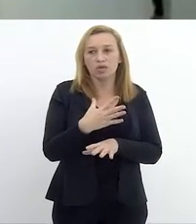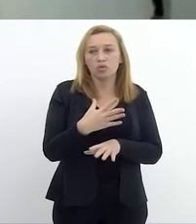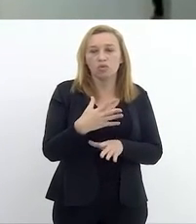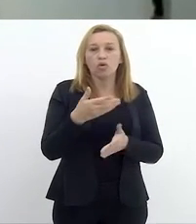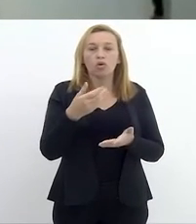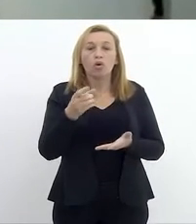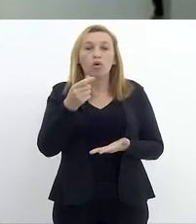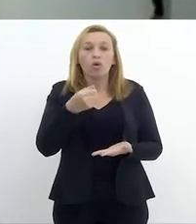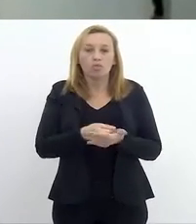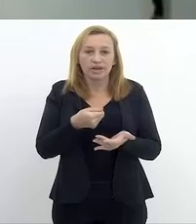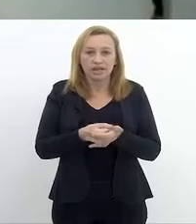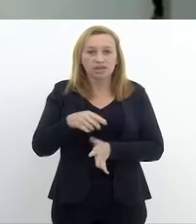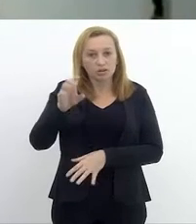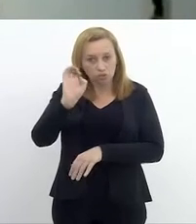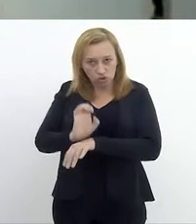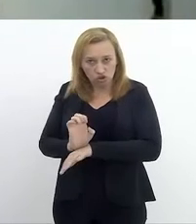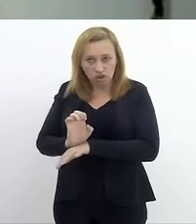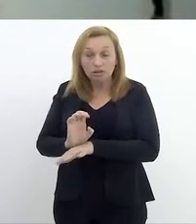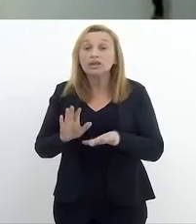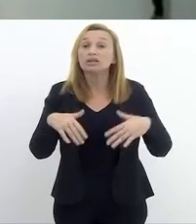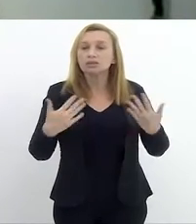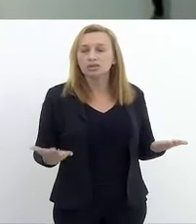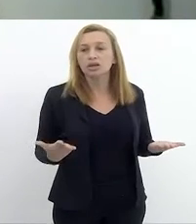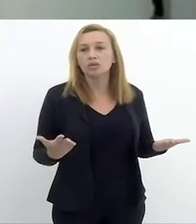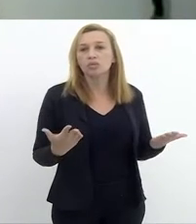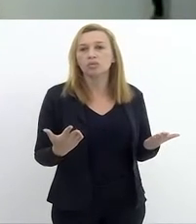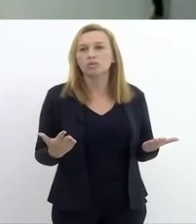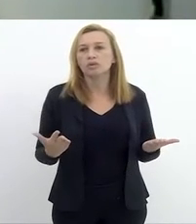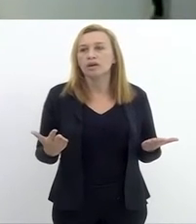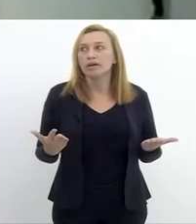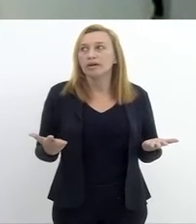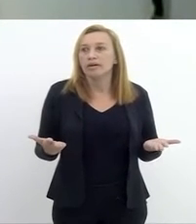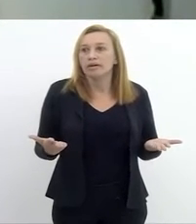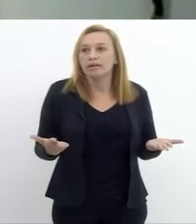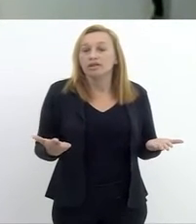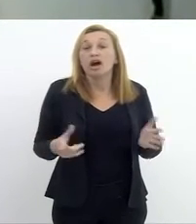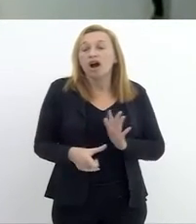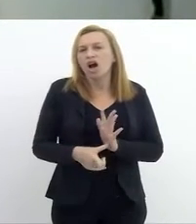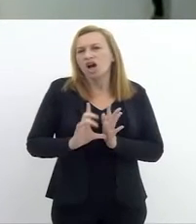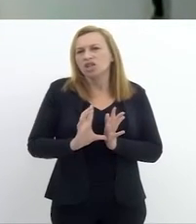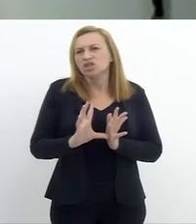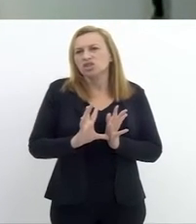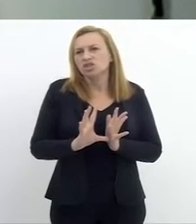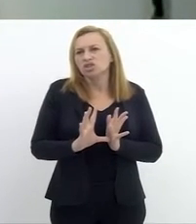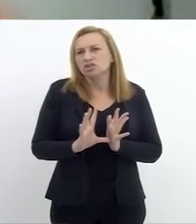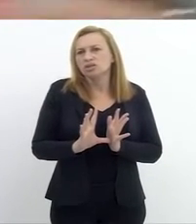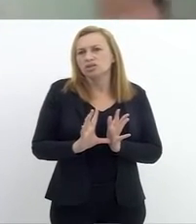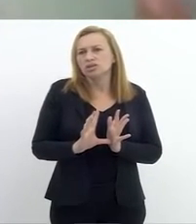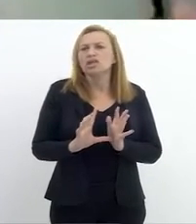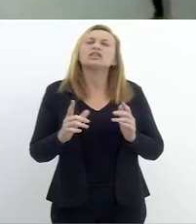Federal a inovação como sendo um dever do Estado. Então,